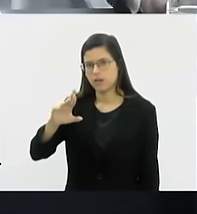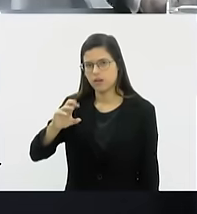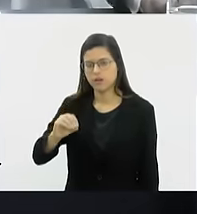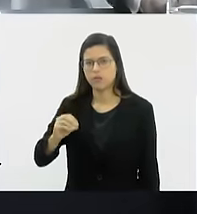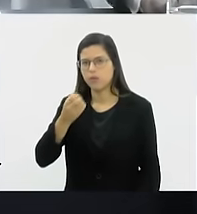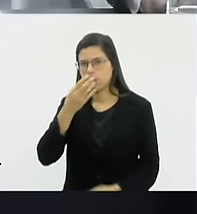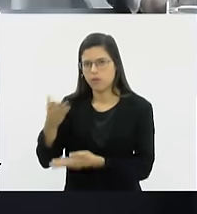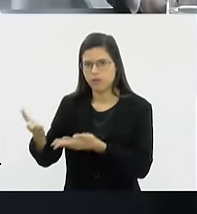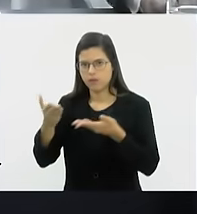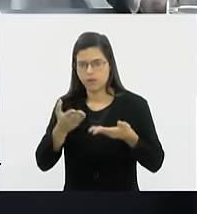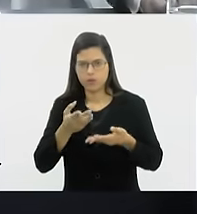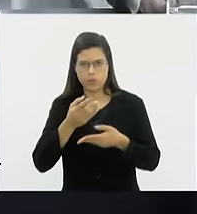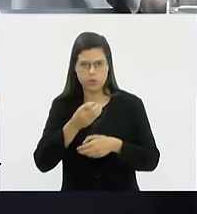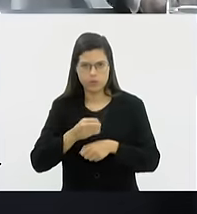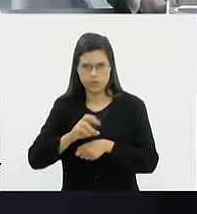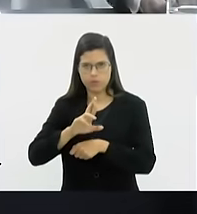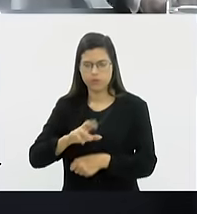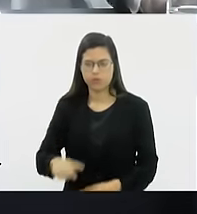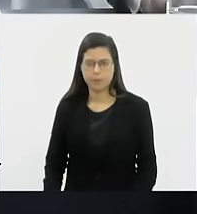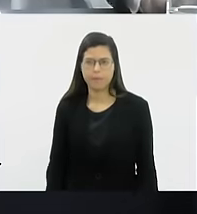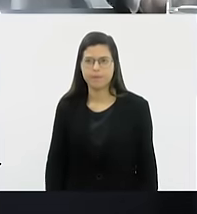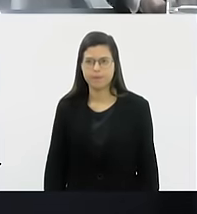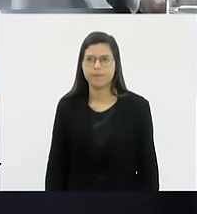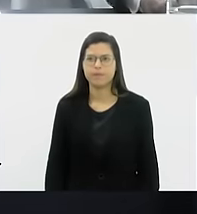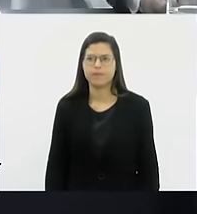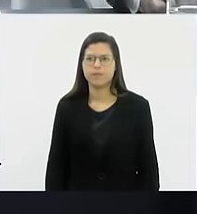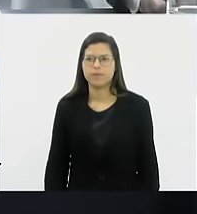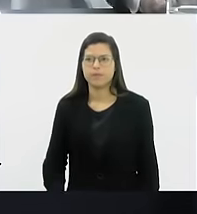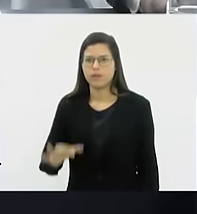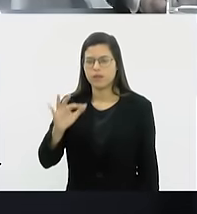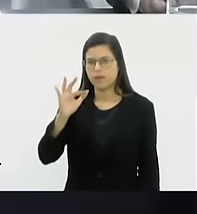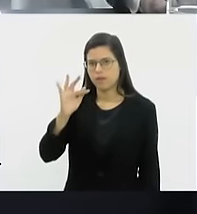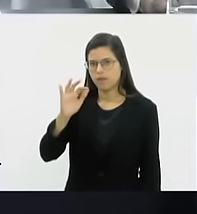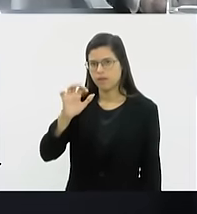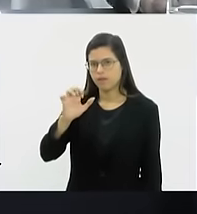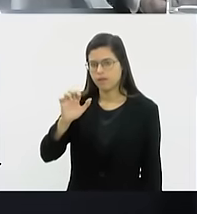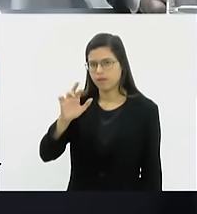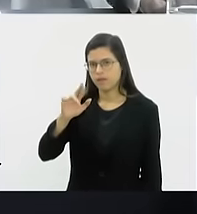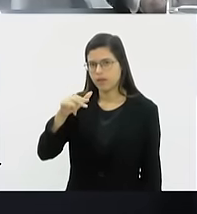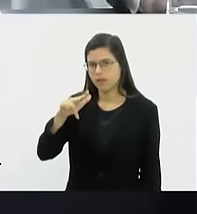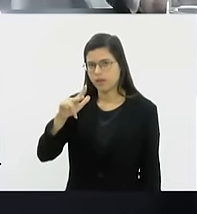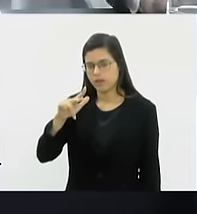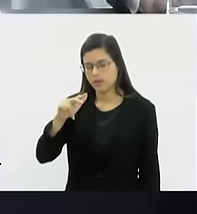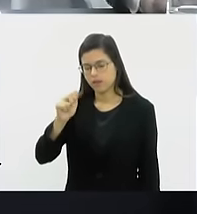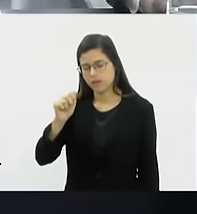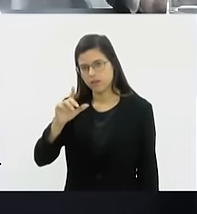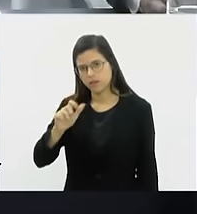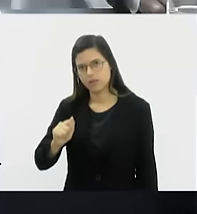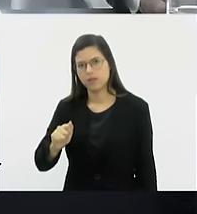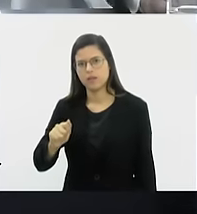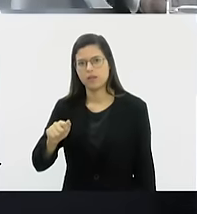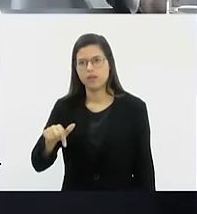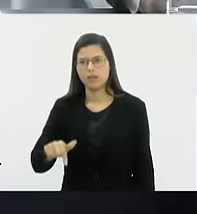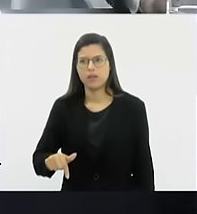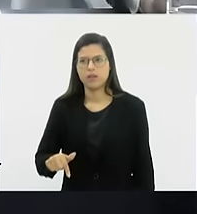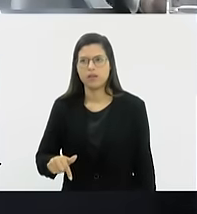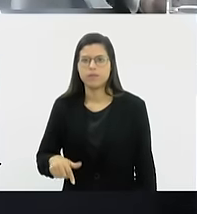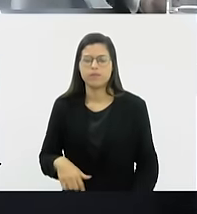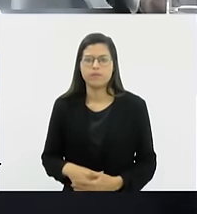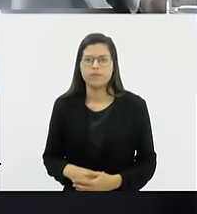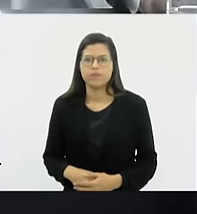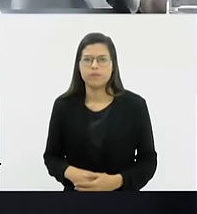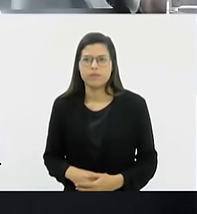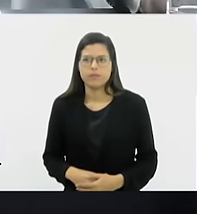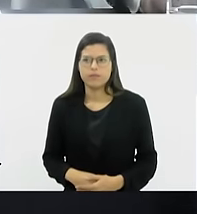doutor Alessandro. E Fernanda Galvão, consultora da Seta Public. Cadê a